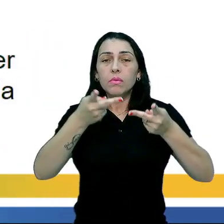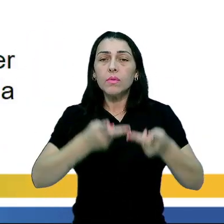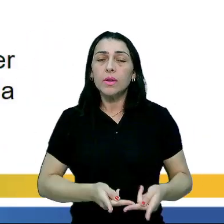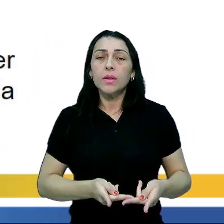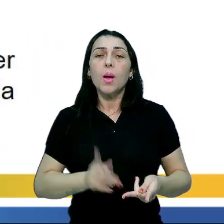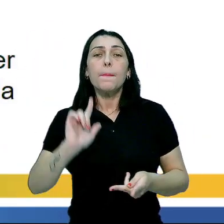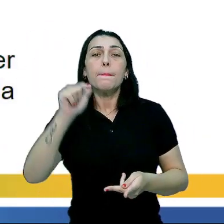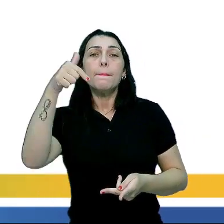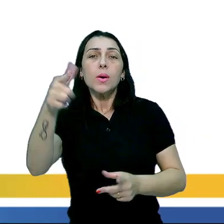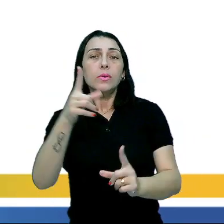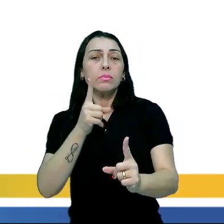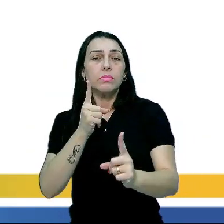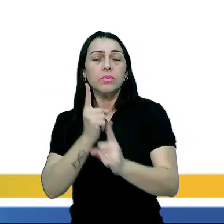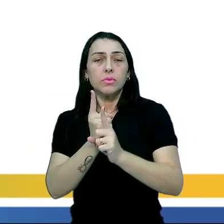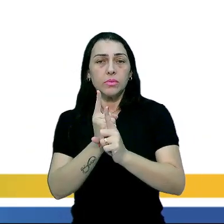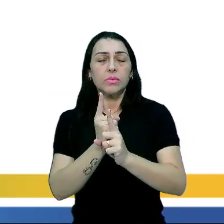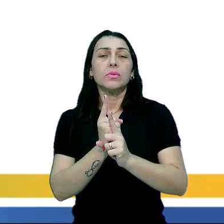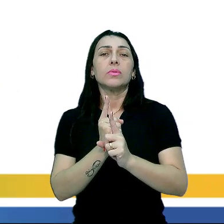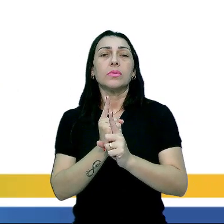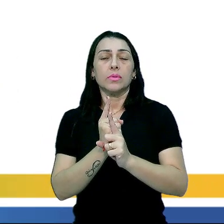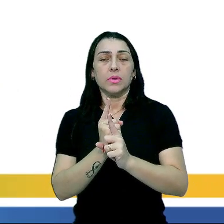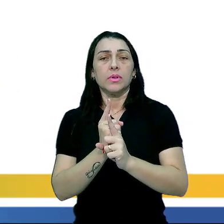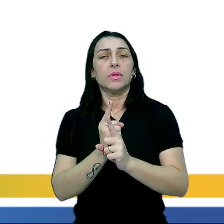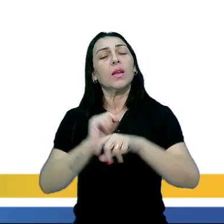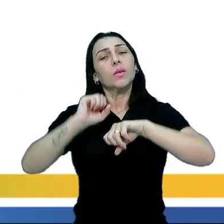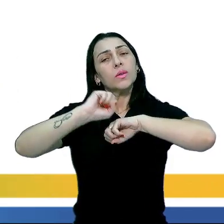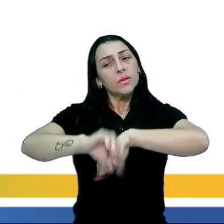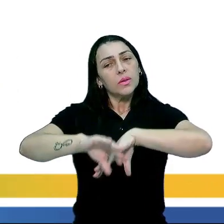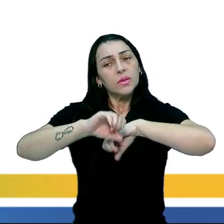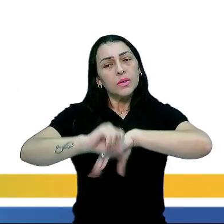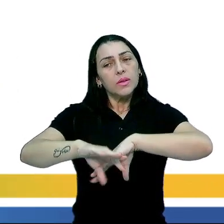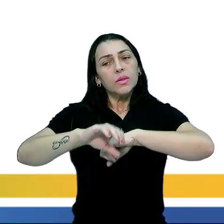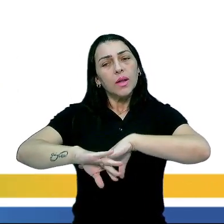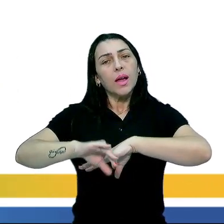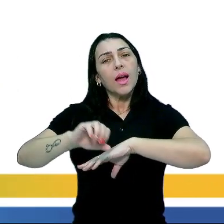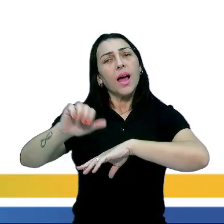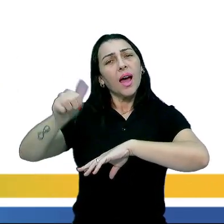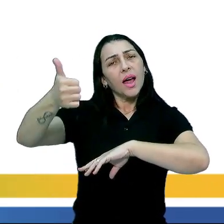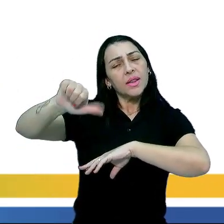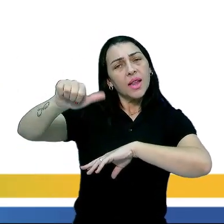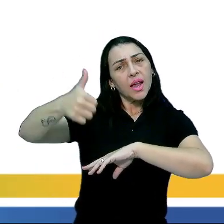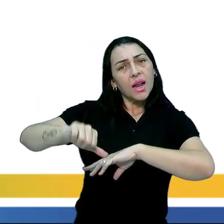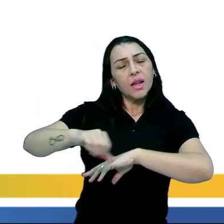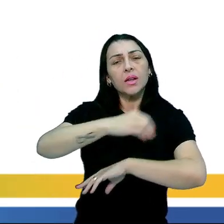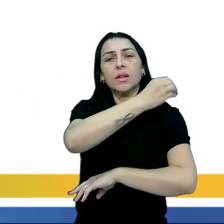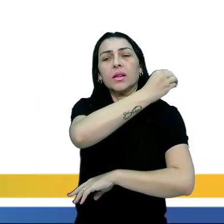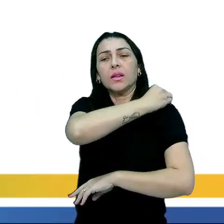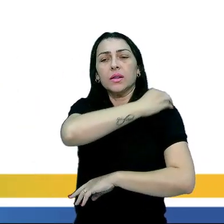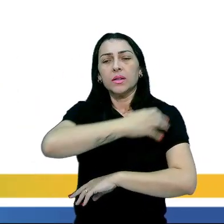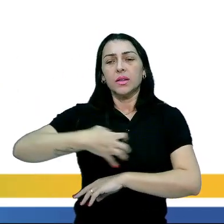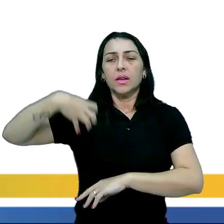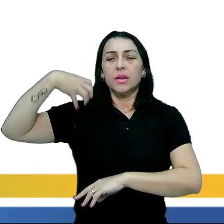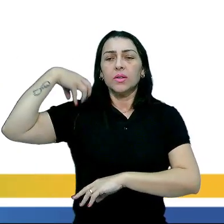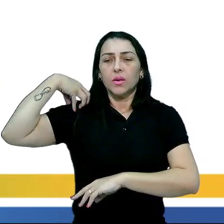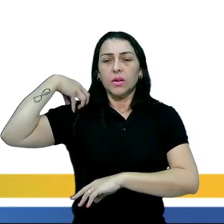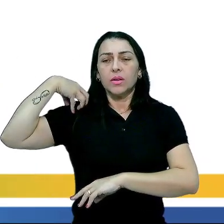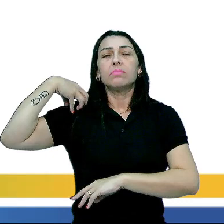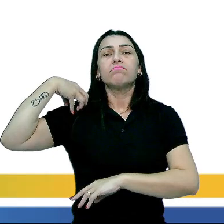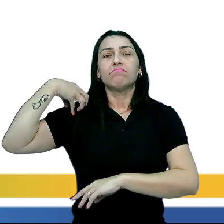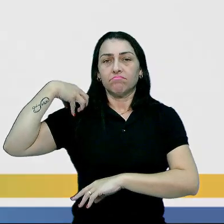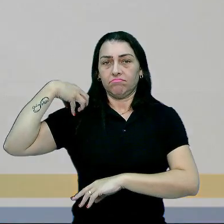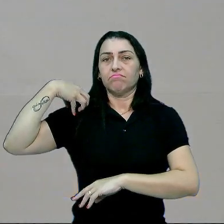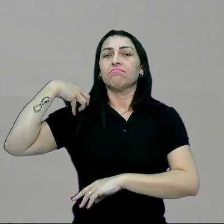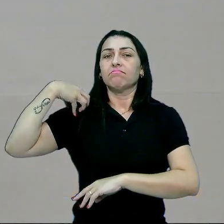vocês para o próximo encontro, quando nós vamos trabalhar com a analítica de Aristóteles. Imagina, vamos trabalhar com